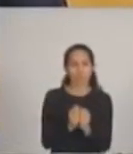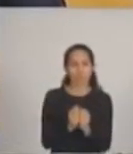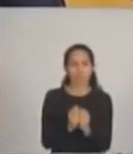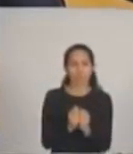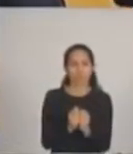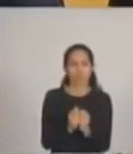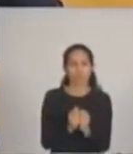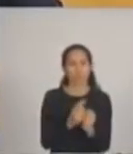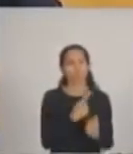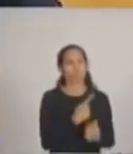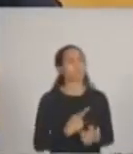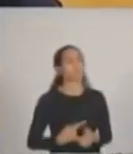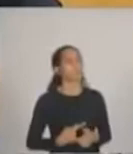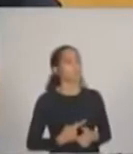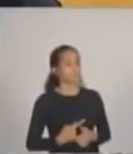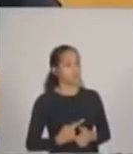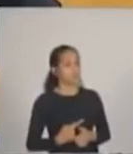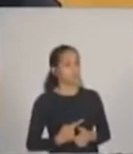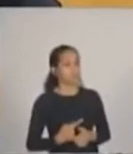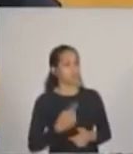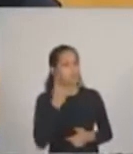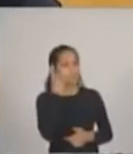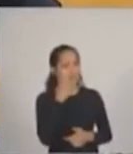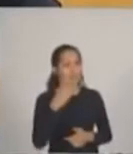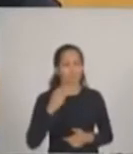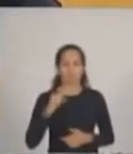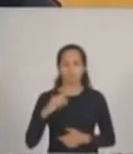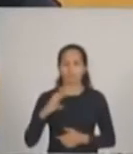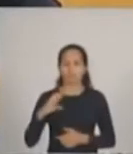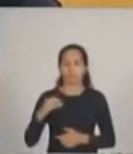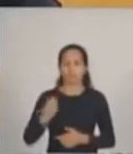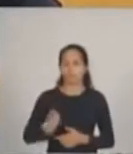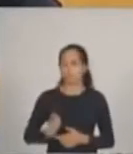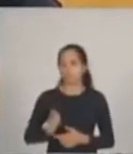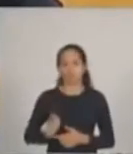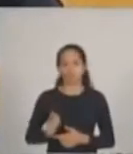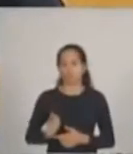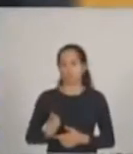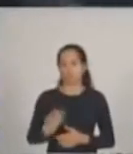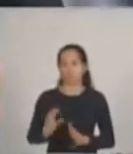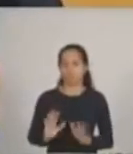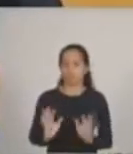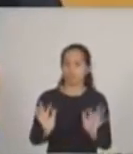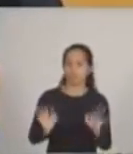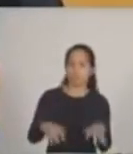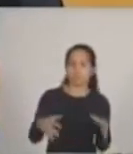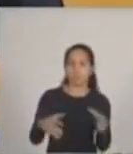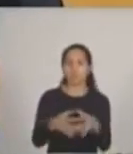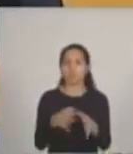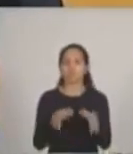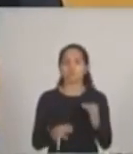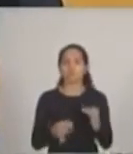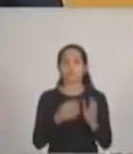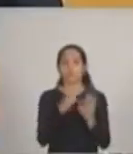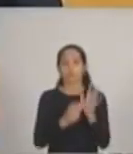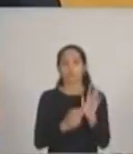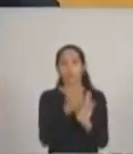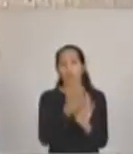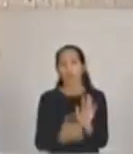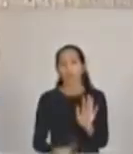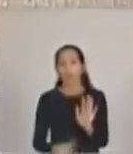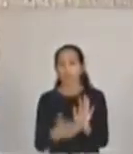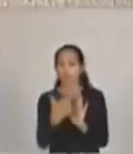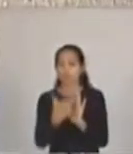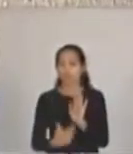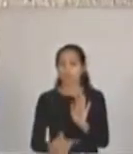Senhor presidente, eu acho que o deputado Marcelo não está mais aqui, então eu teria que finalizar na Comissão de Justiça para relatar. Não, sei, ele relatou, mas eu não posso